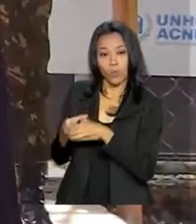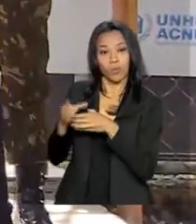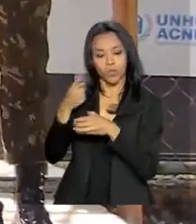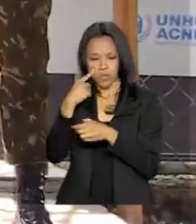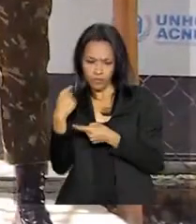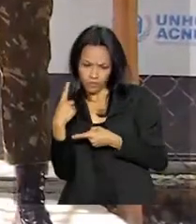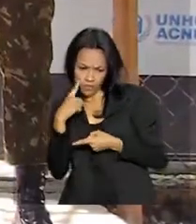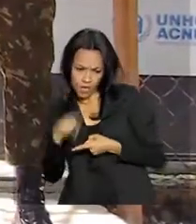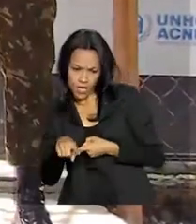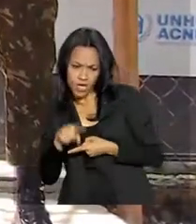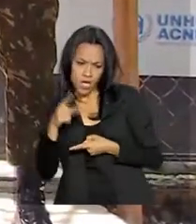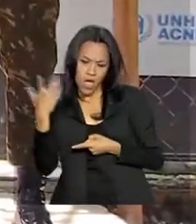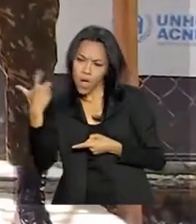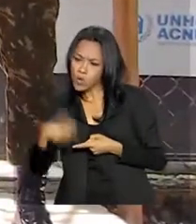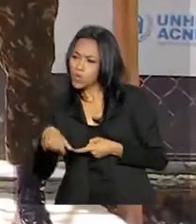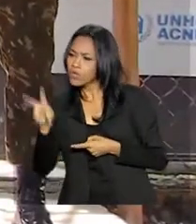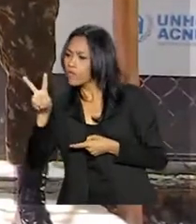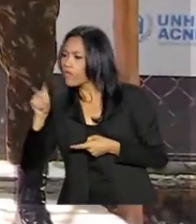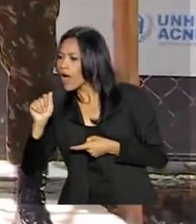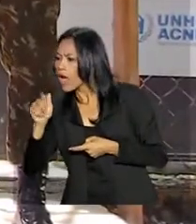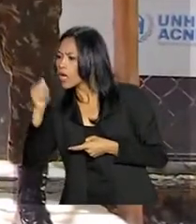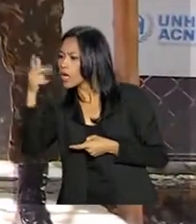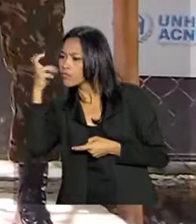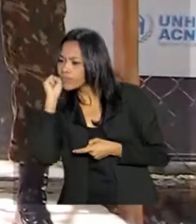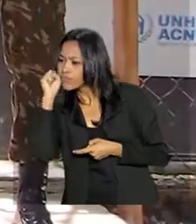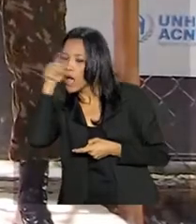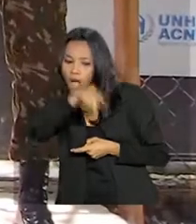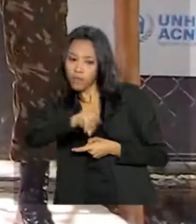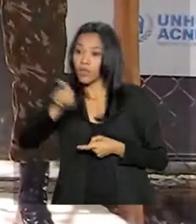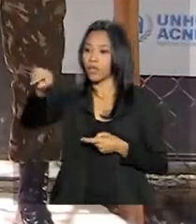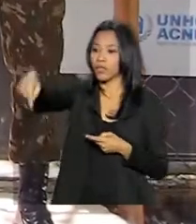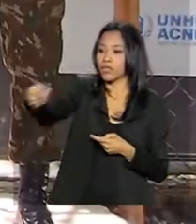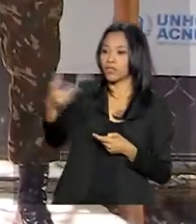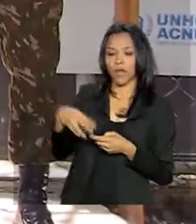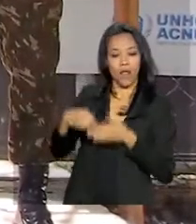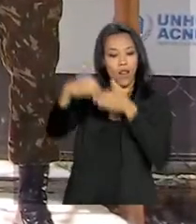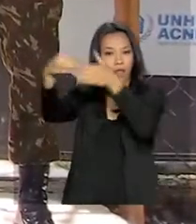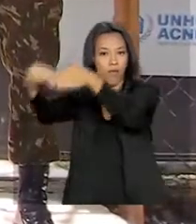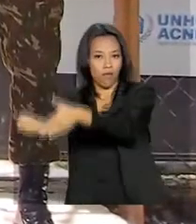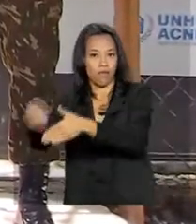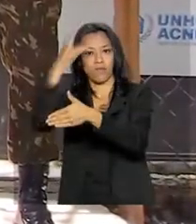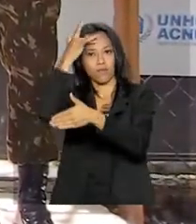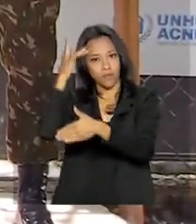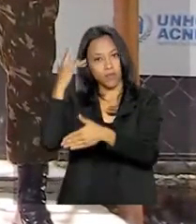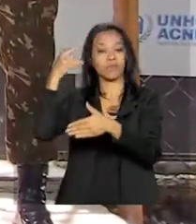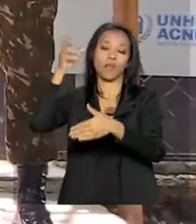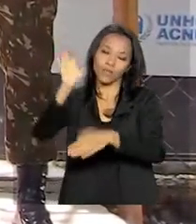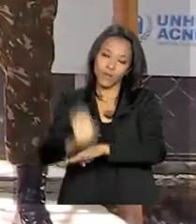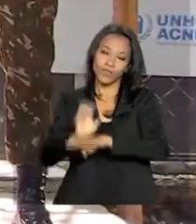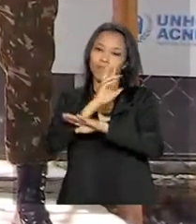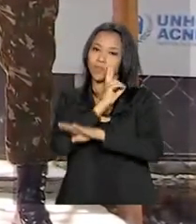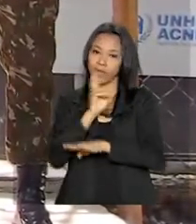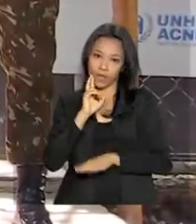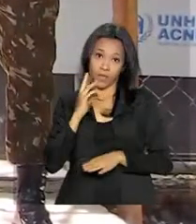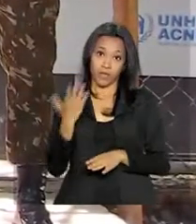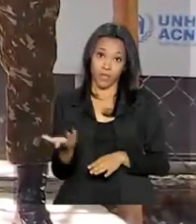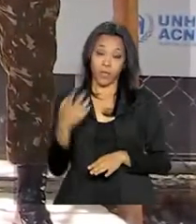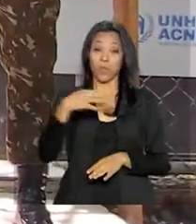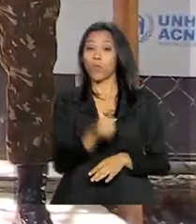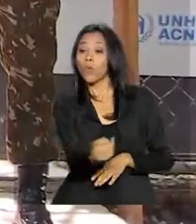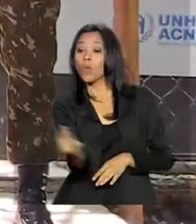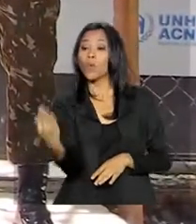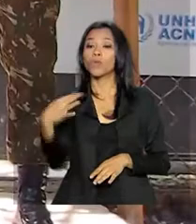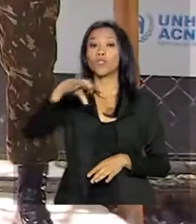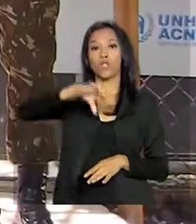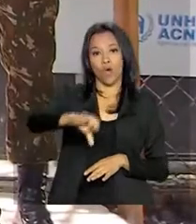identificam vagas em abrigos e encaminham esses migrantes para esses abrigos no estado de Roraima. 9 abrigos